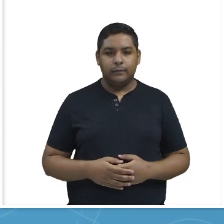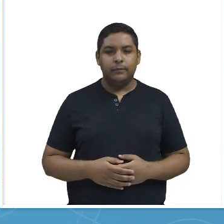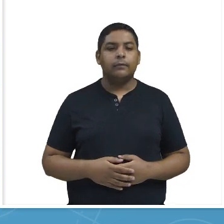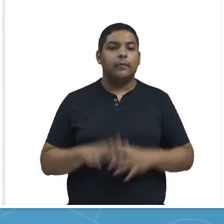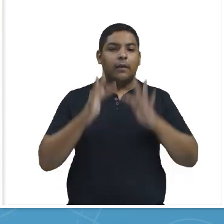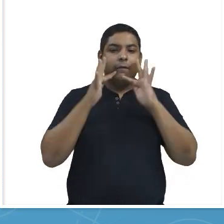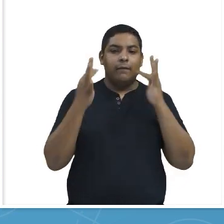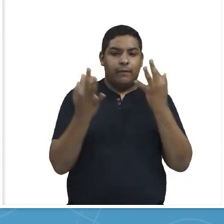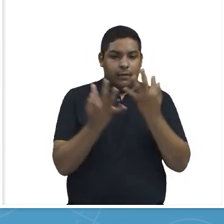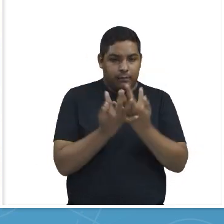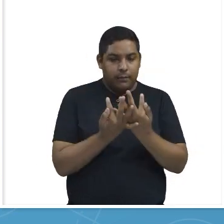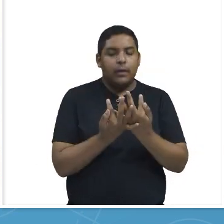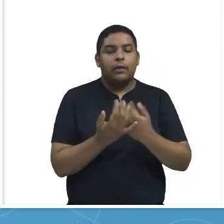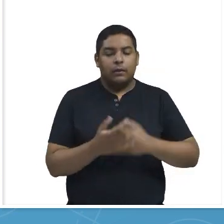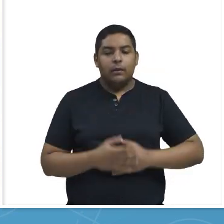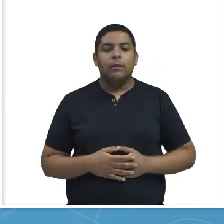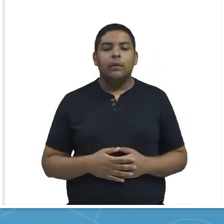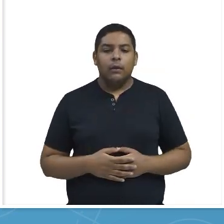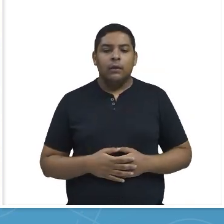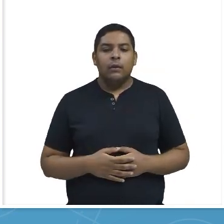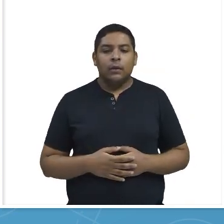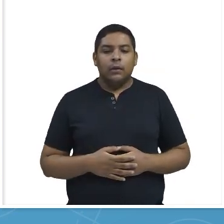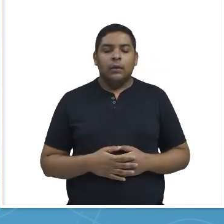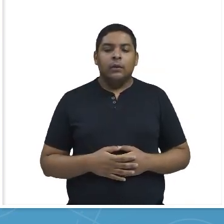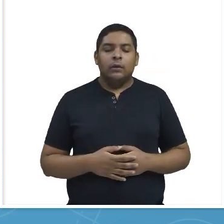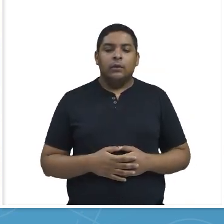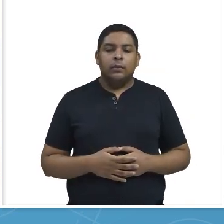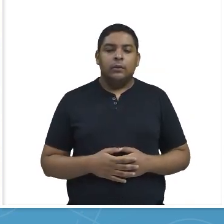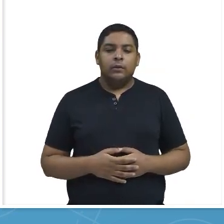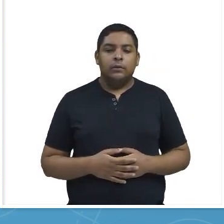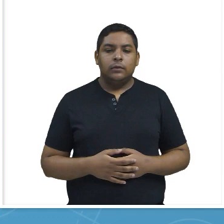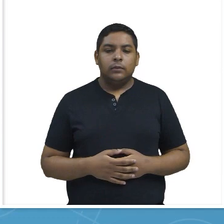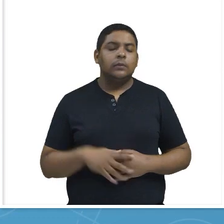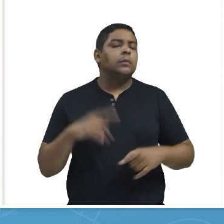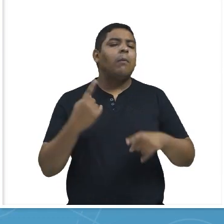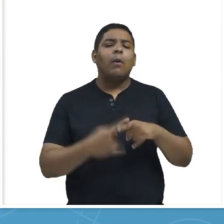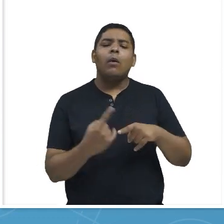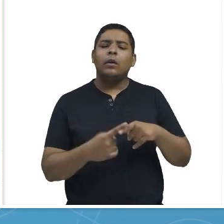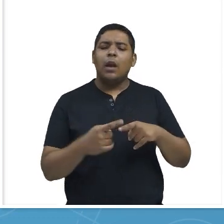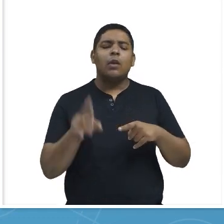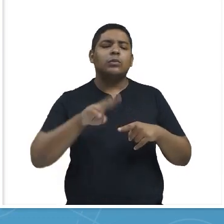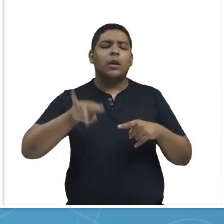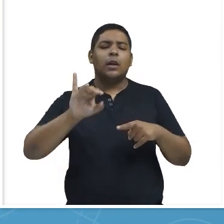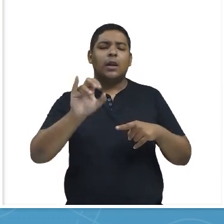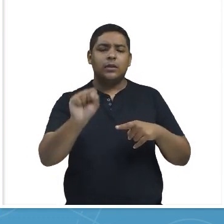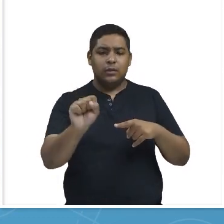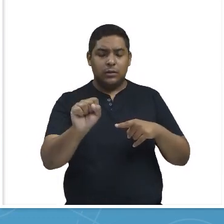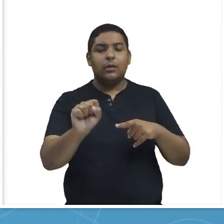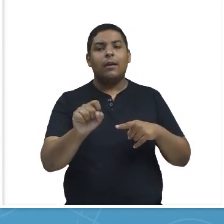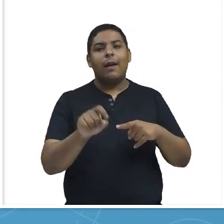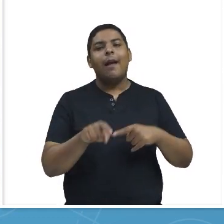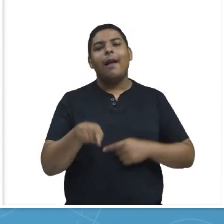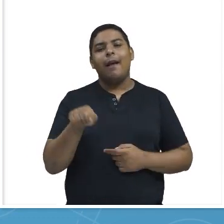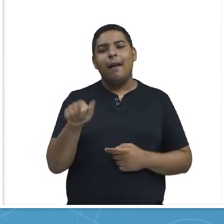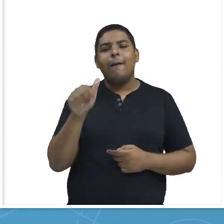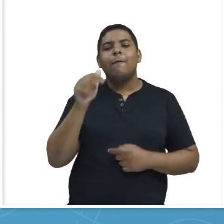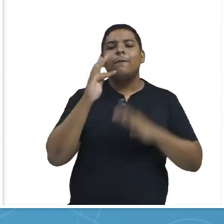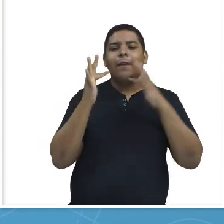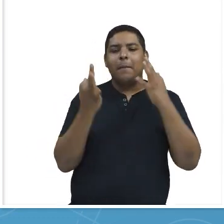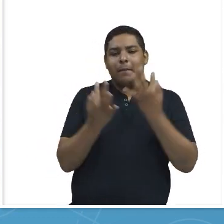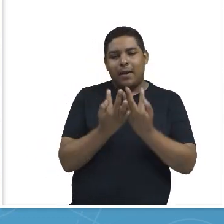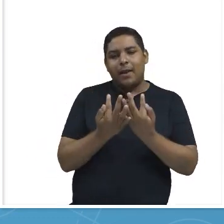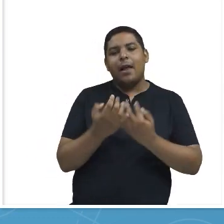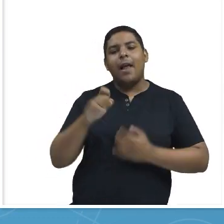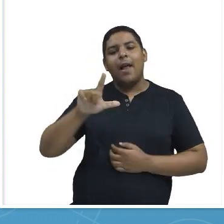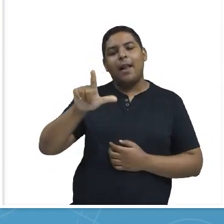sujeito, is going to. Por que foi utilizado o is? porque é ela a família. Então, o verbo